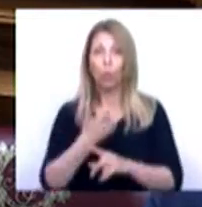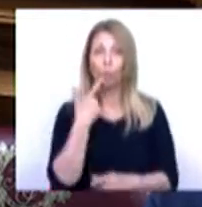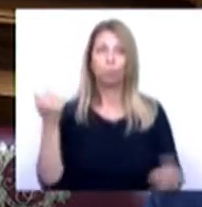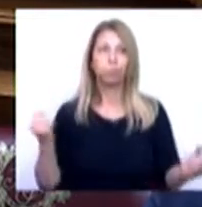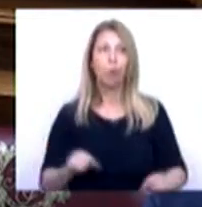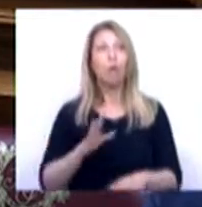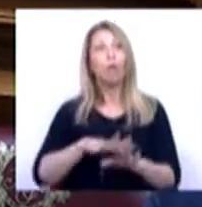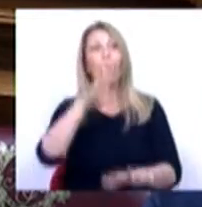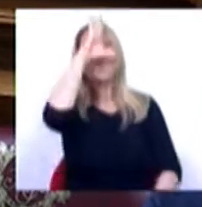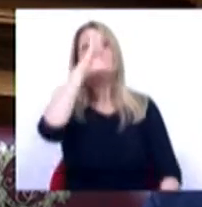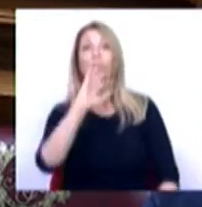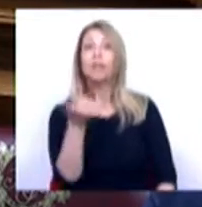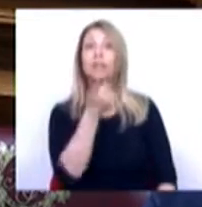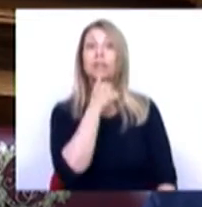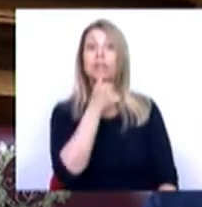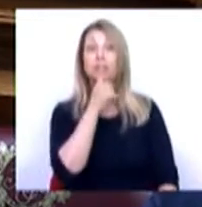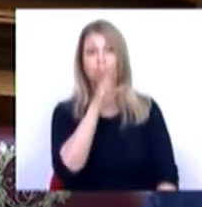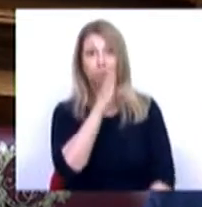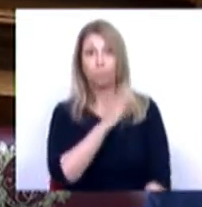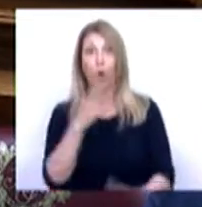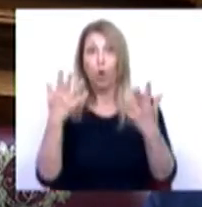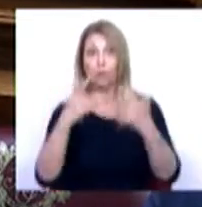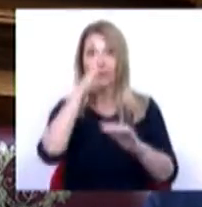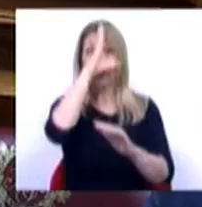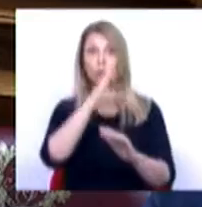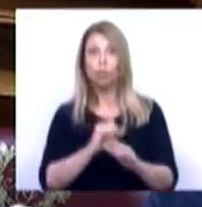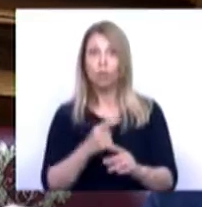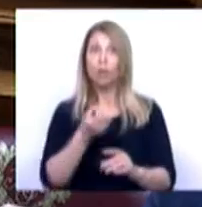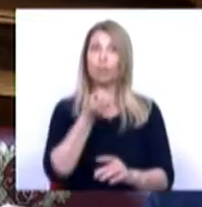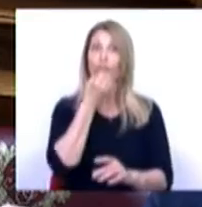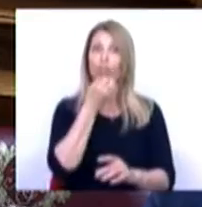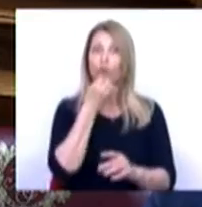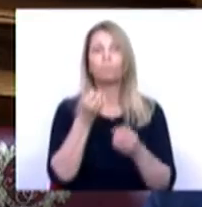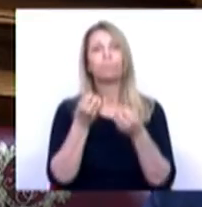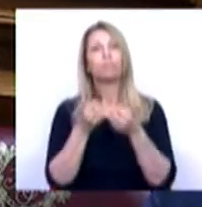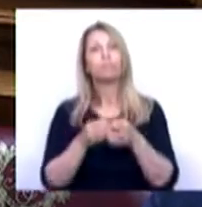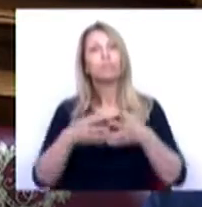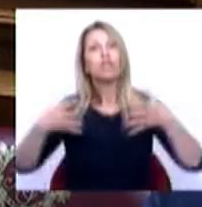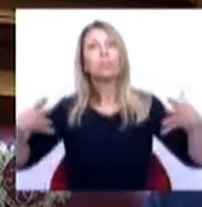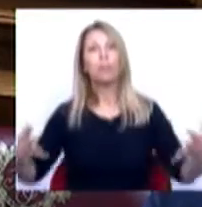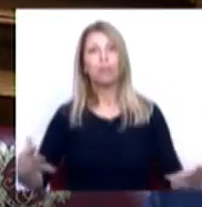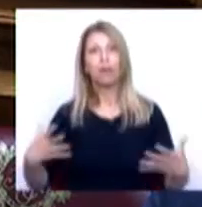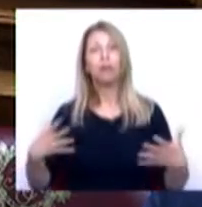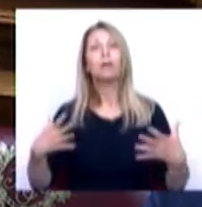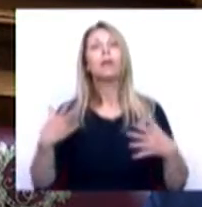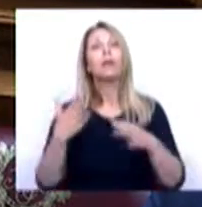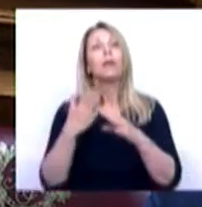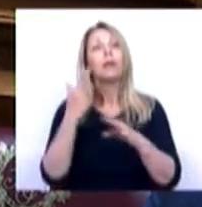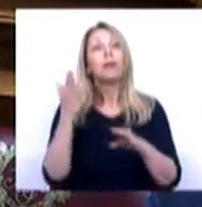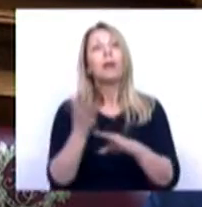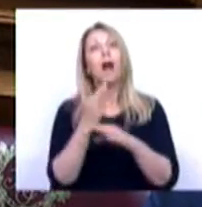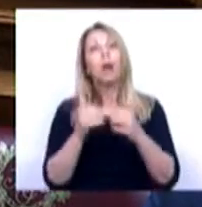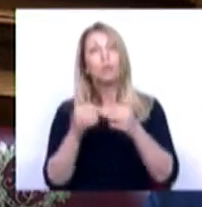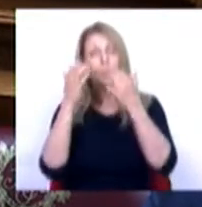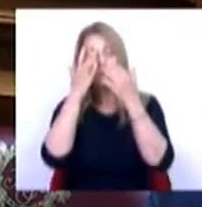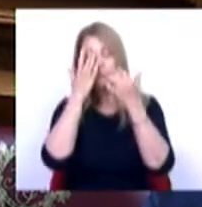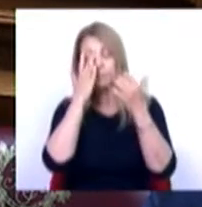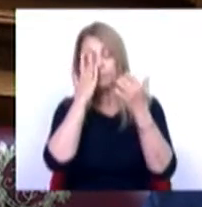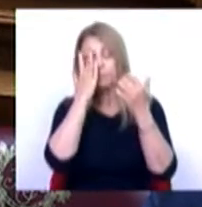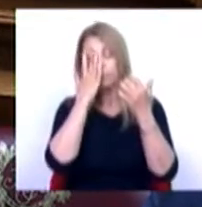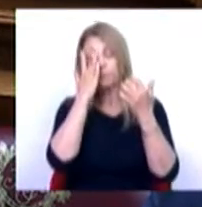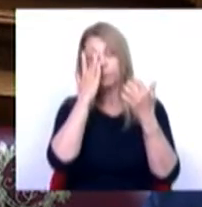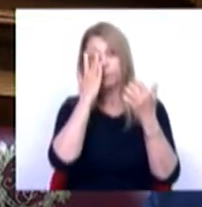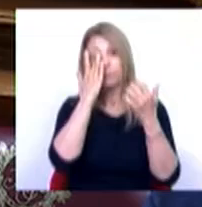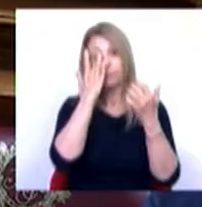neste exercício do Orçamento do Estado, e bem, expandir e automatizar o projeto do IRS Jovem, medida que, aliás,